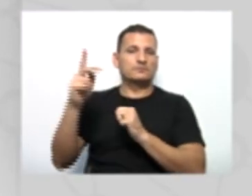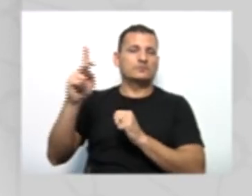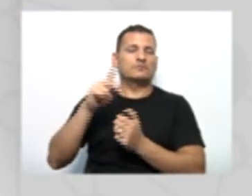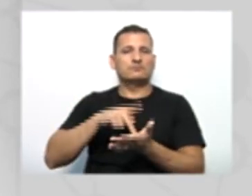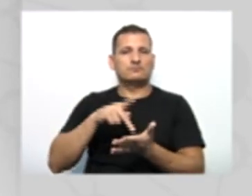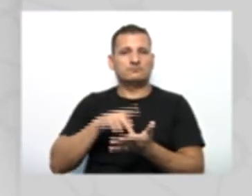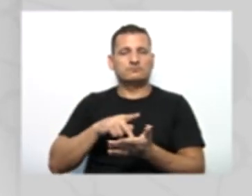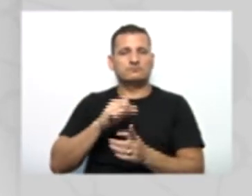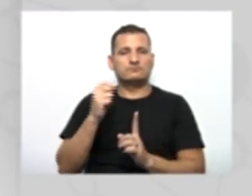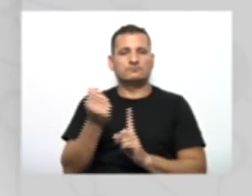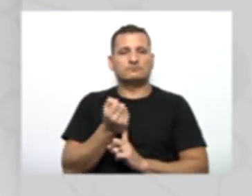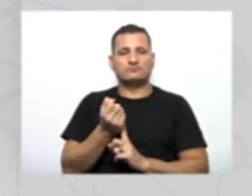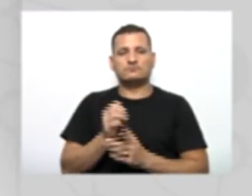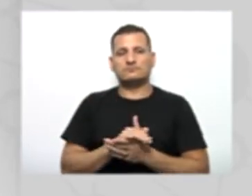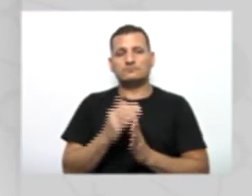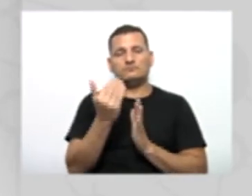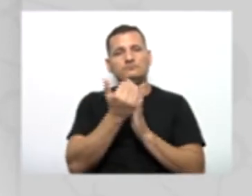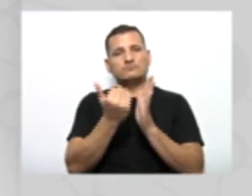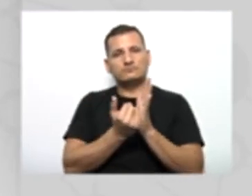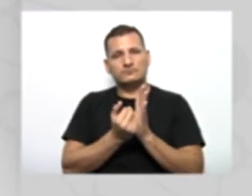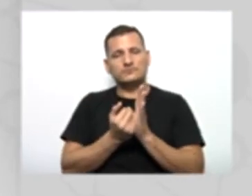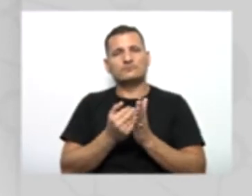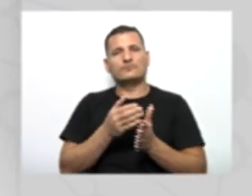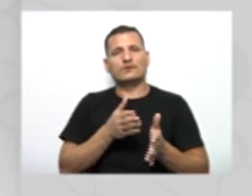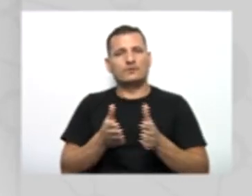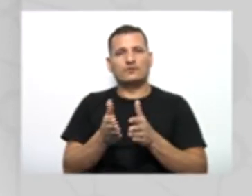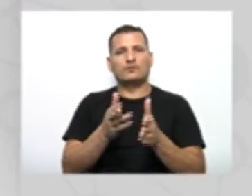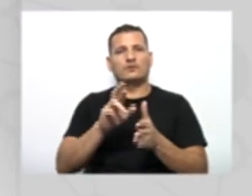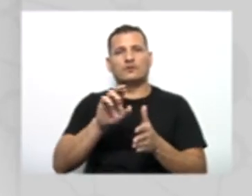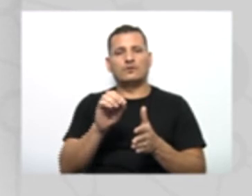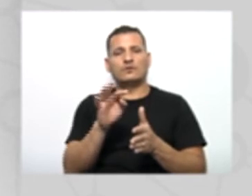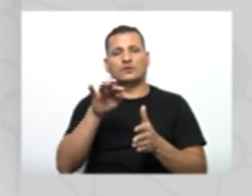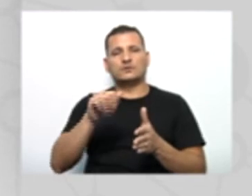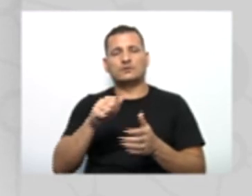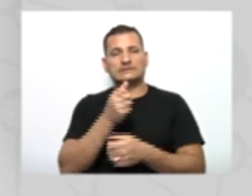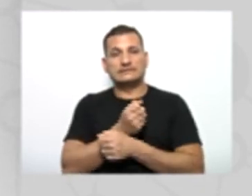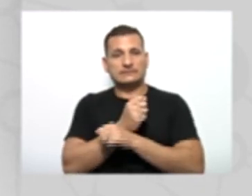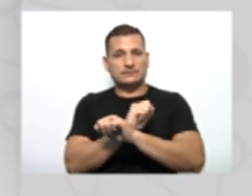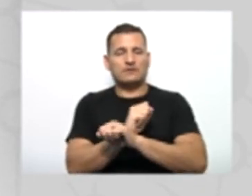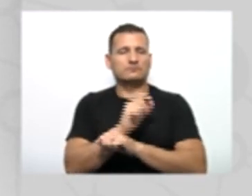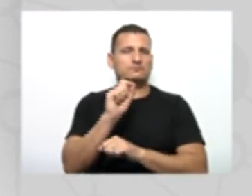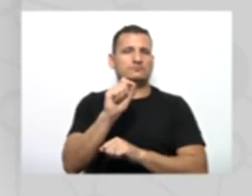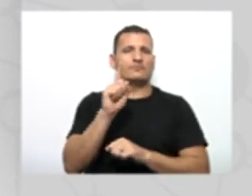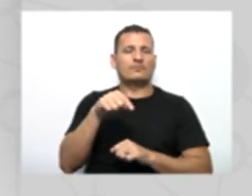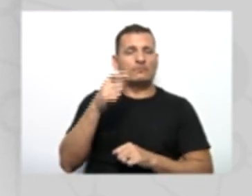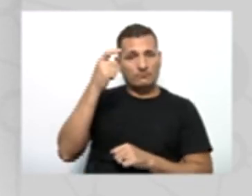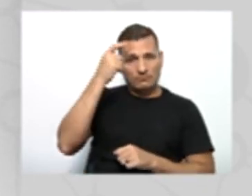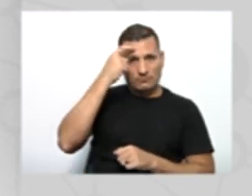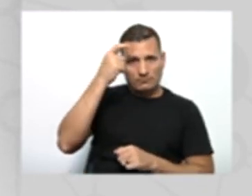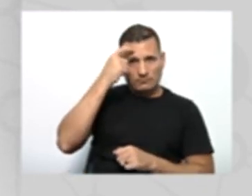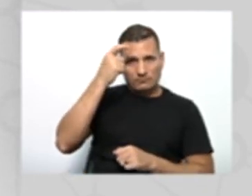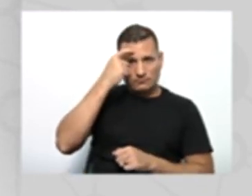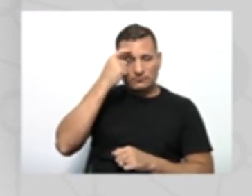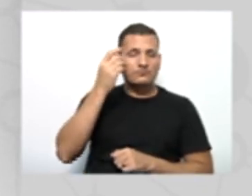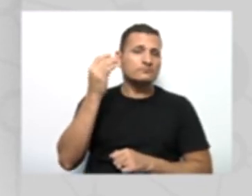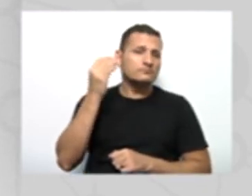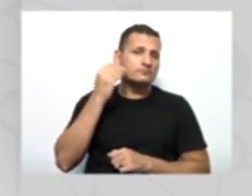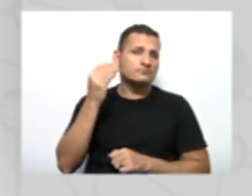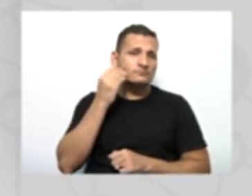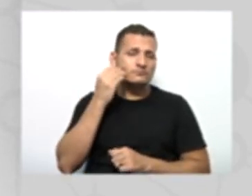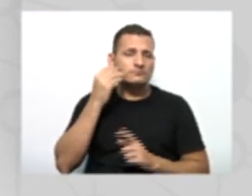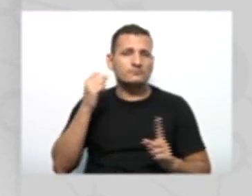são organizadas por sindicatos, são organizadas pelo Ministério Público, são organizadas pelos movimentos sociais e,